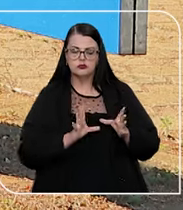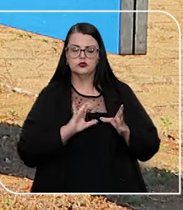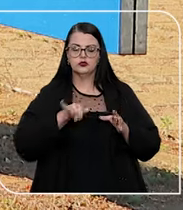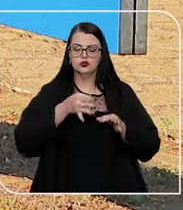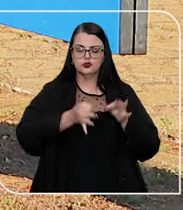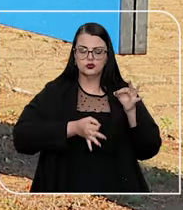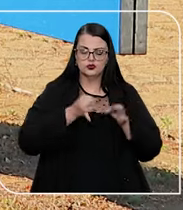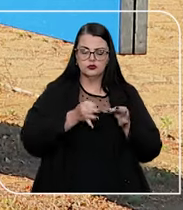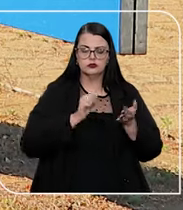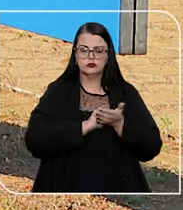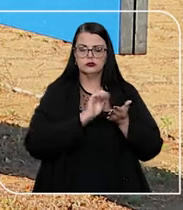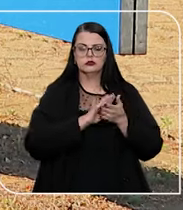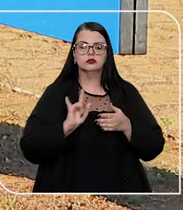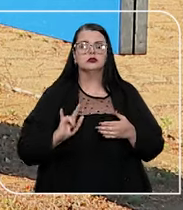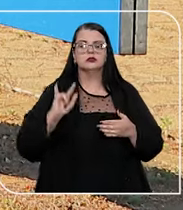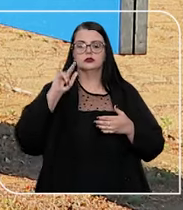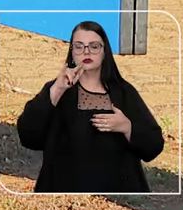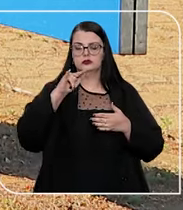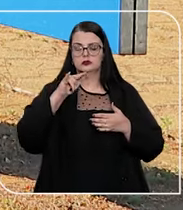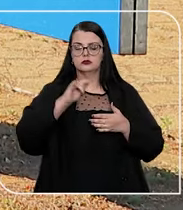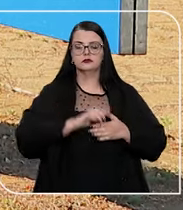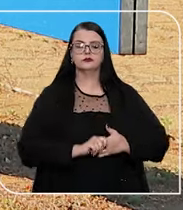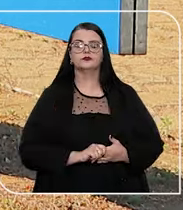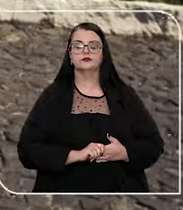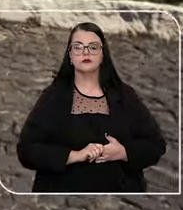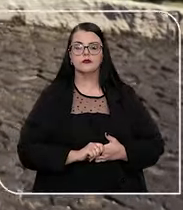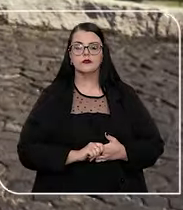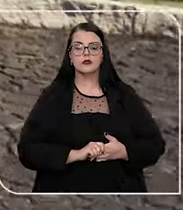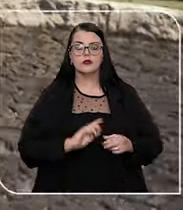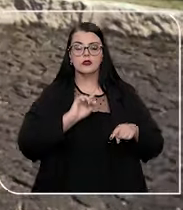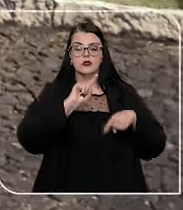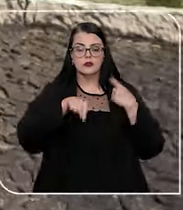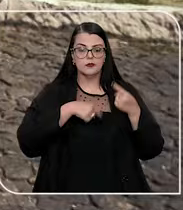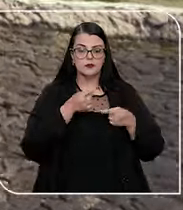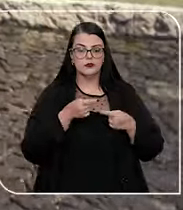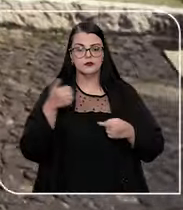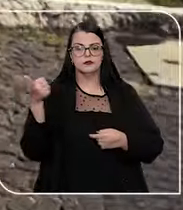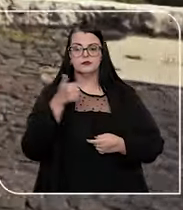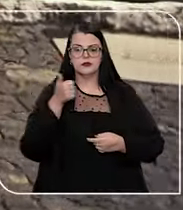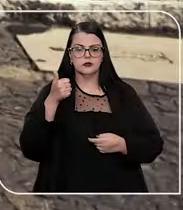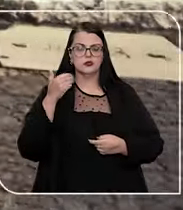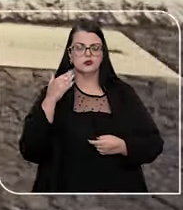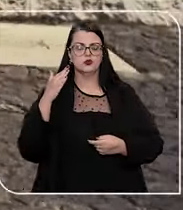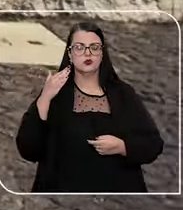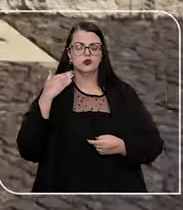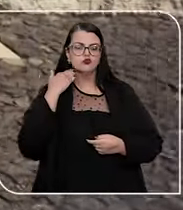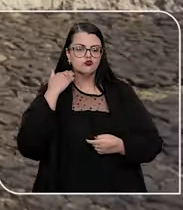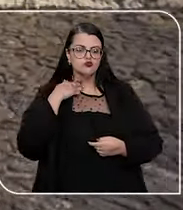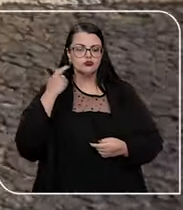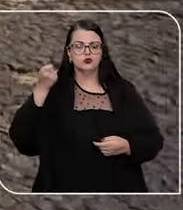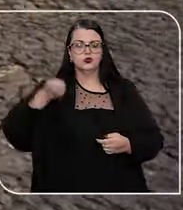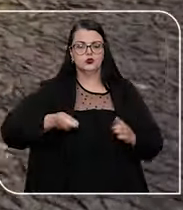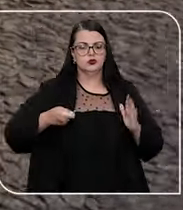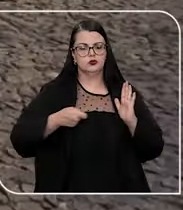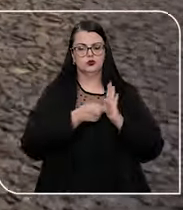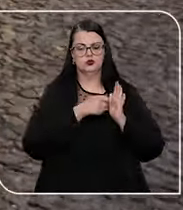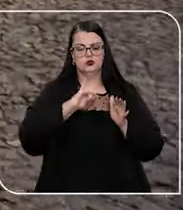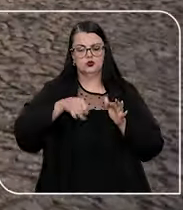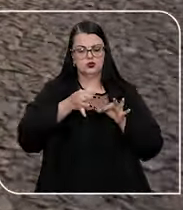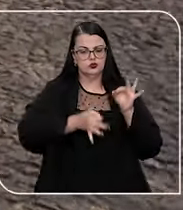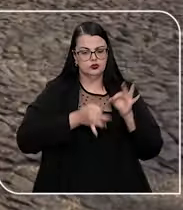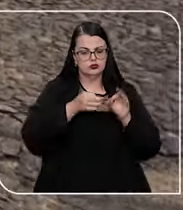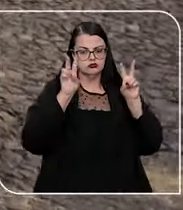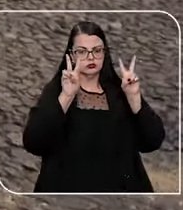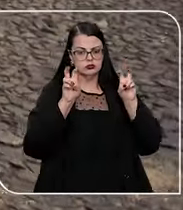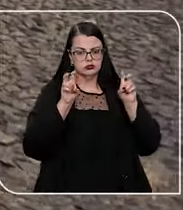autorização judicial para a emissão dos passaportes após o juízo de primeira instância extinguir o processo sem